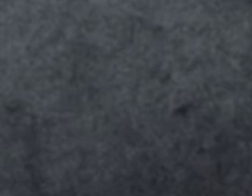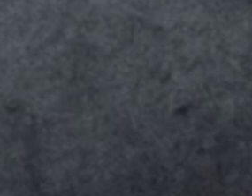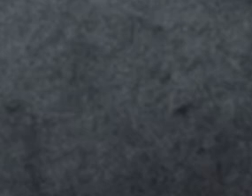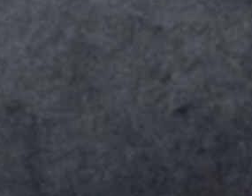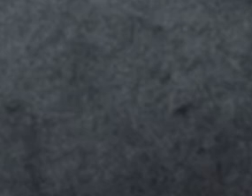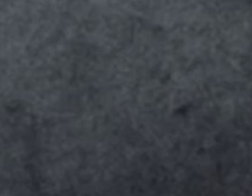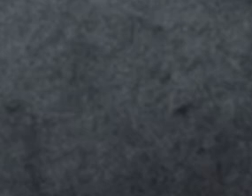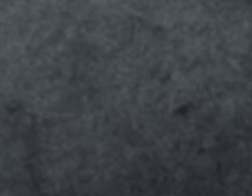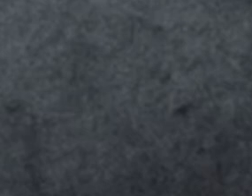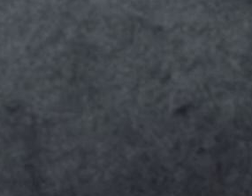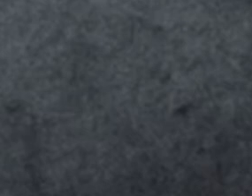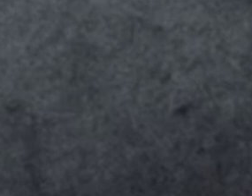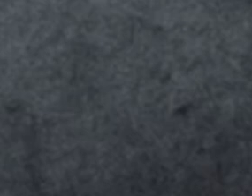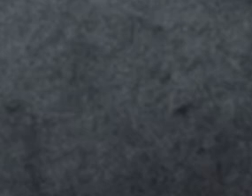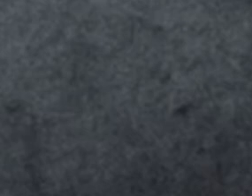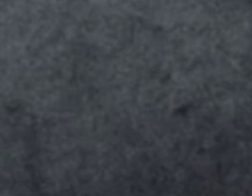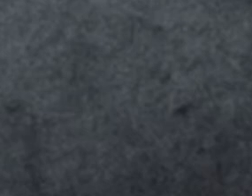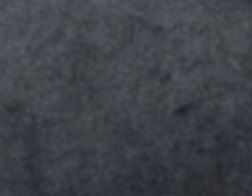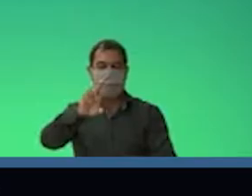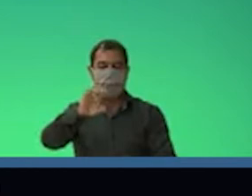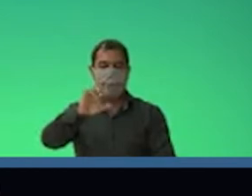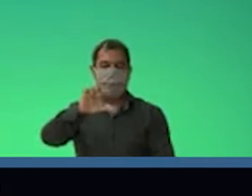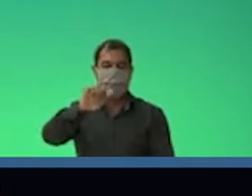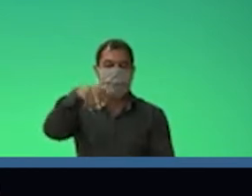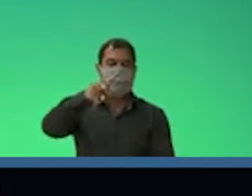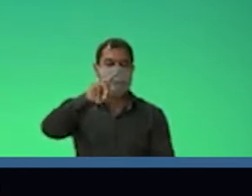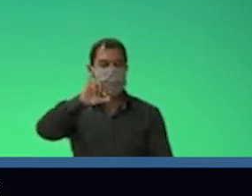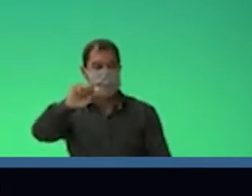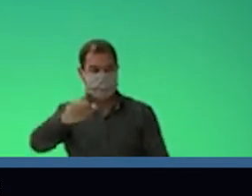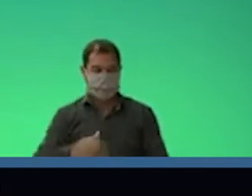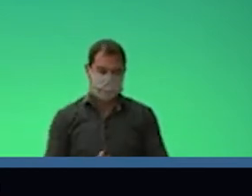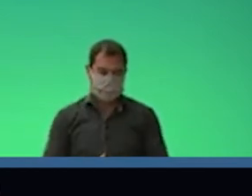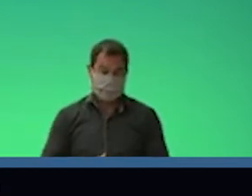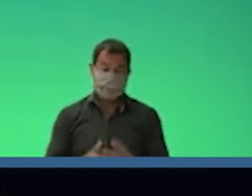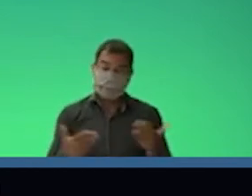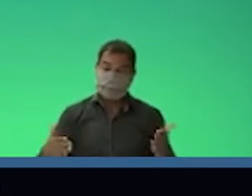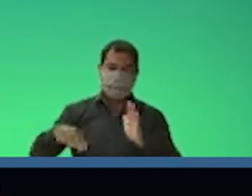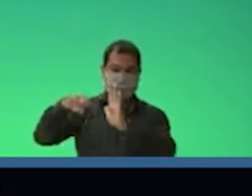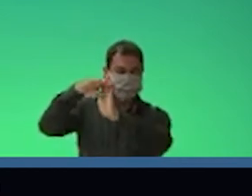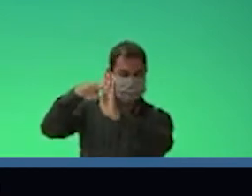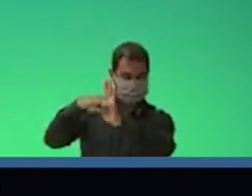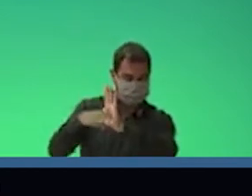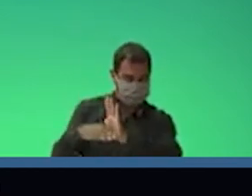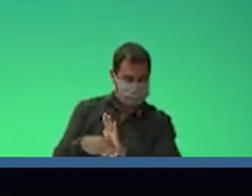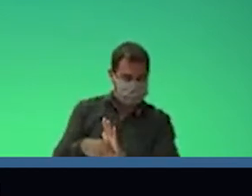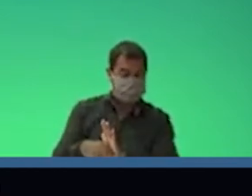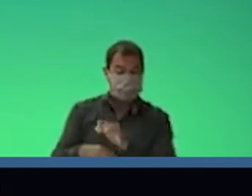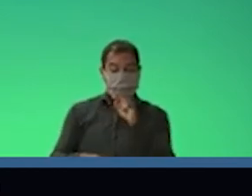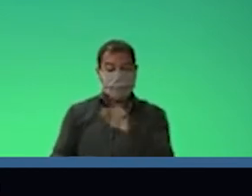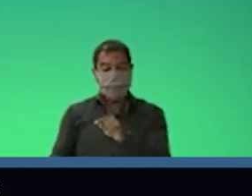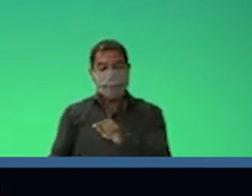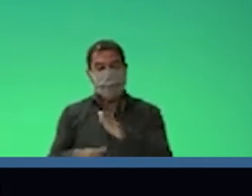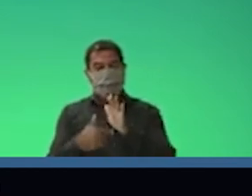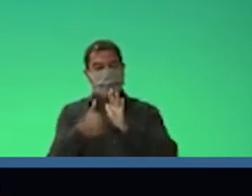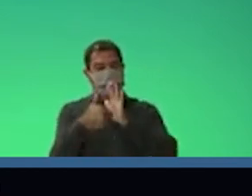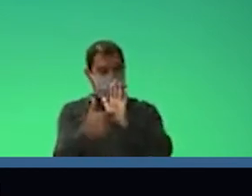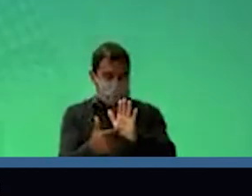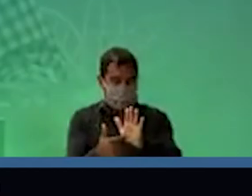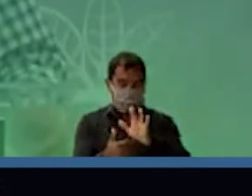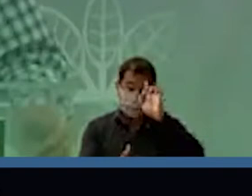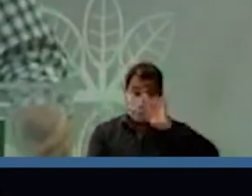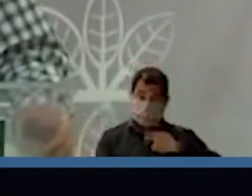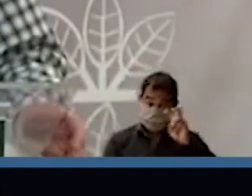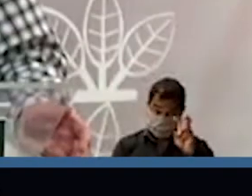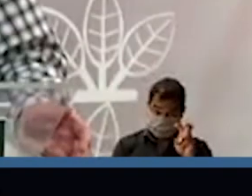das 8 da noite às 5 horas da manhã. Mediante essa lista, essas bandeiras, a gente vai, a partir do